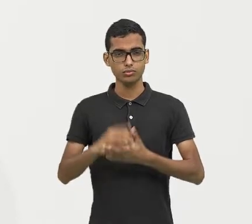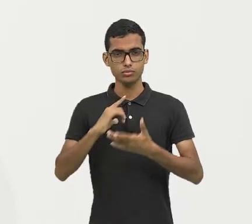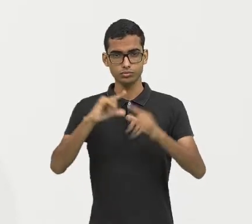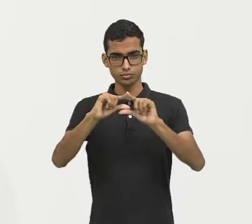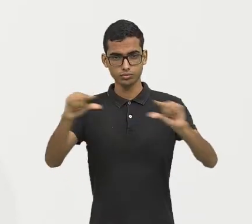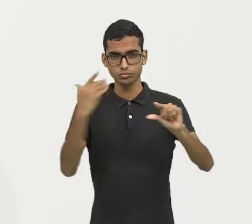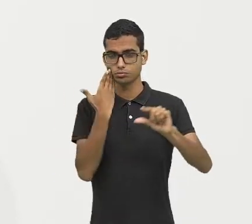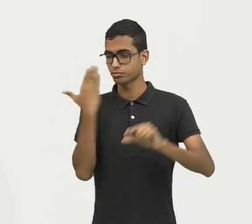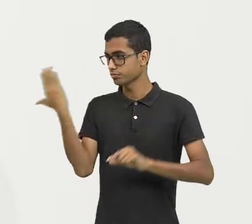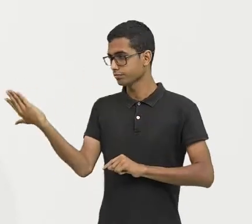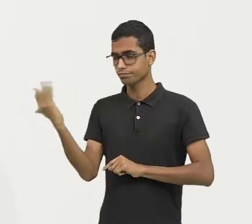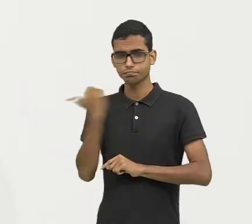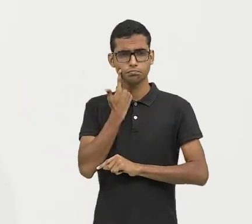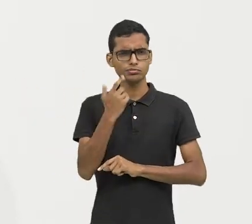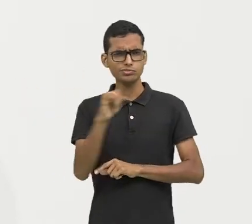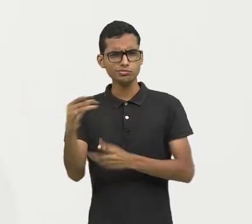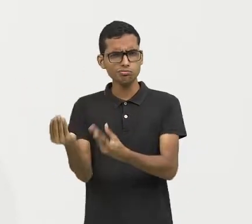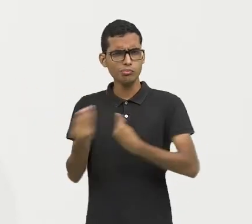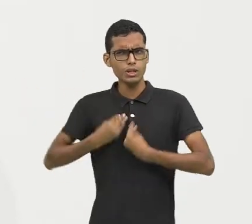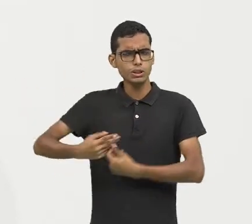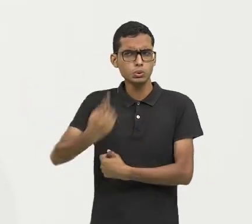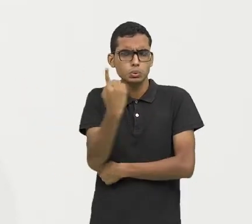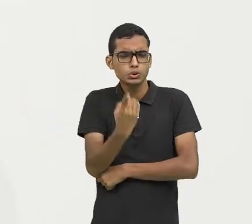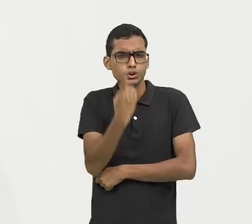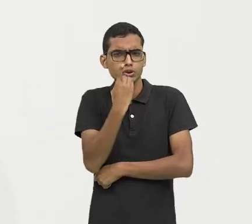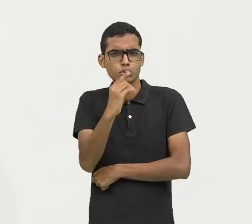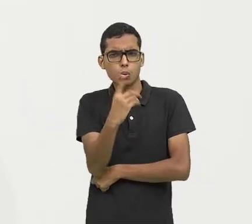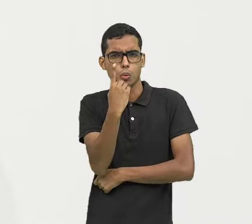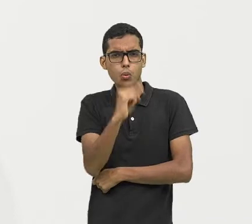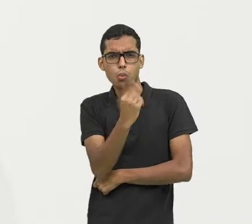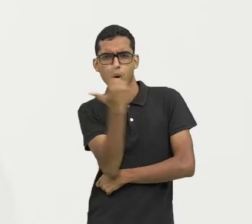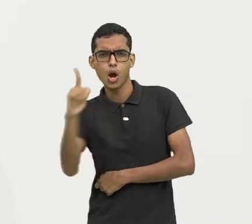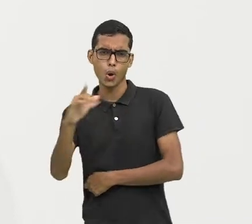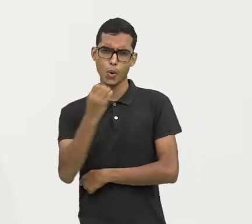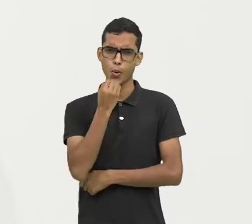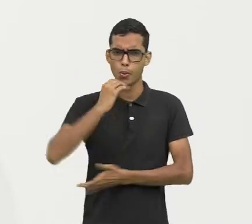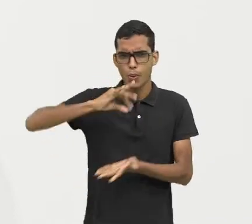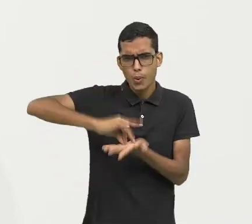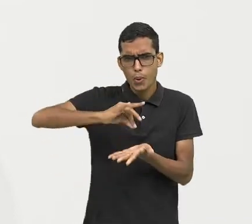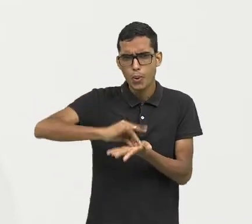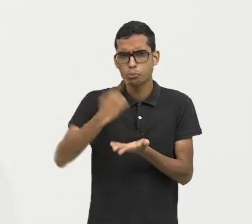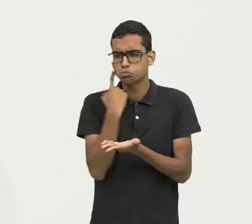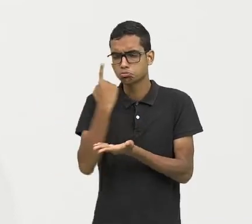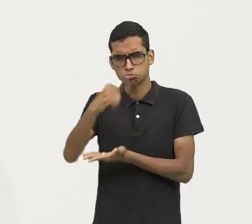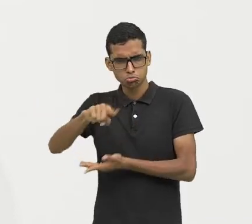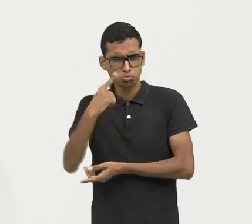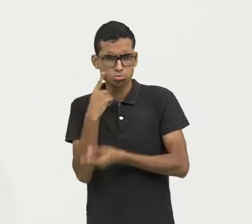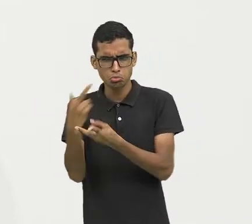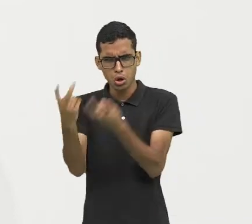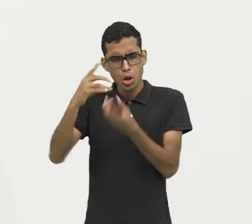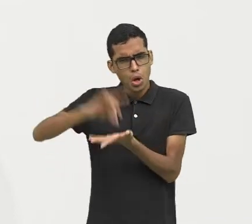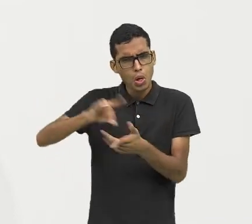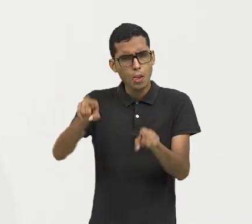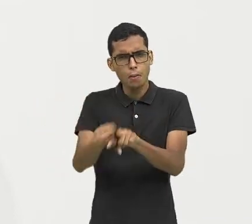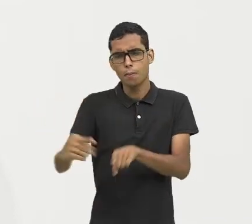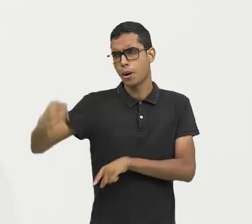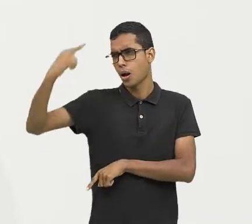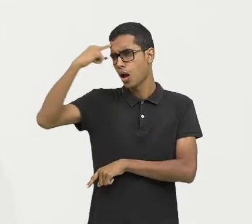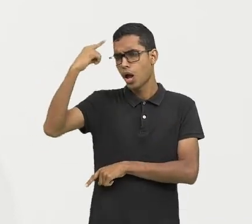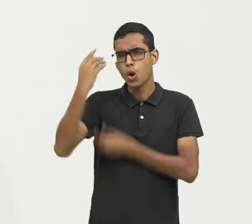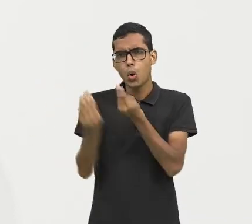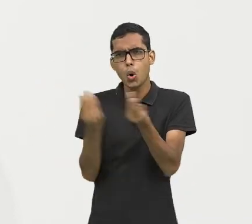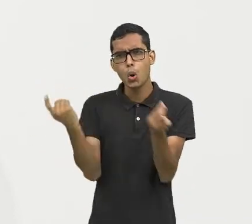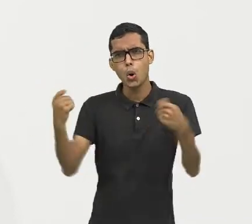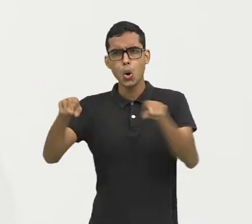seguem ele diz, e se me dessem um dia uma outra oportunidade? Você já se deparou pensando, se eu